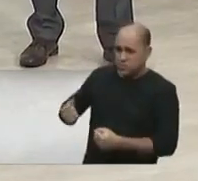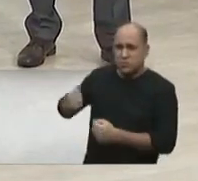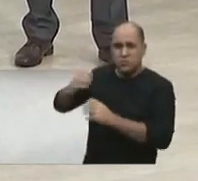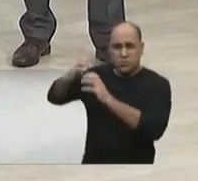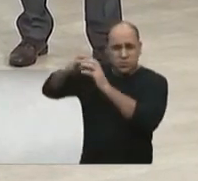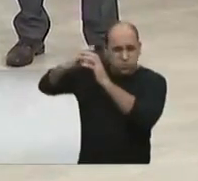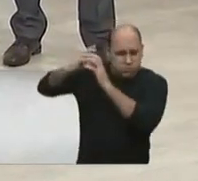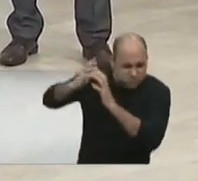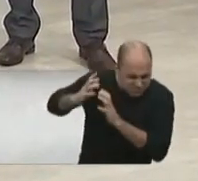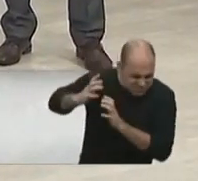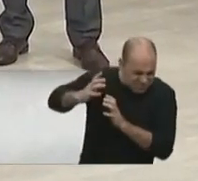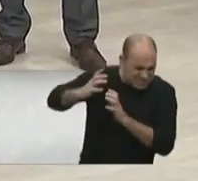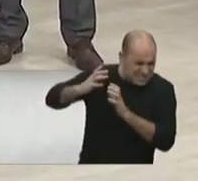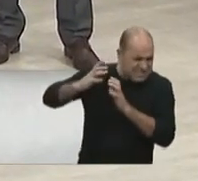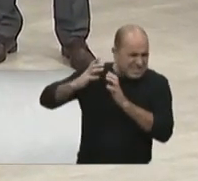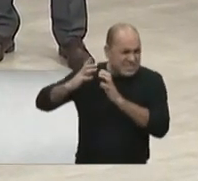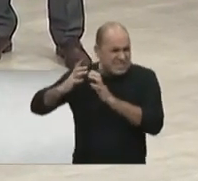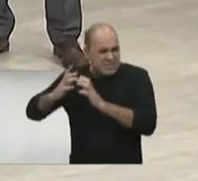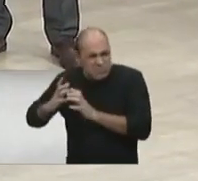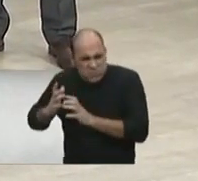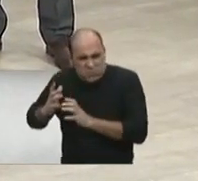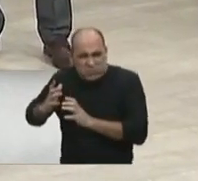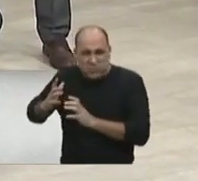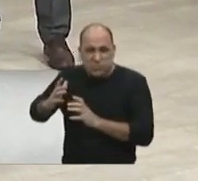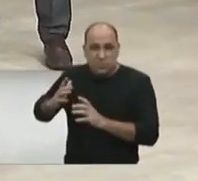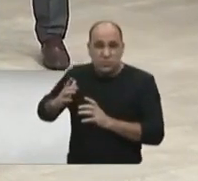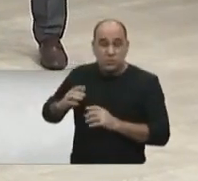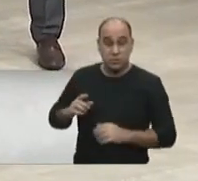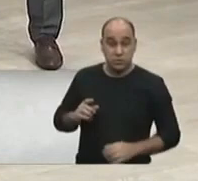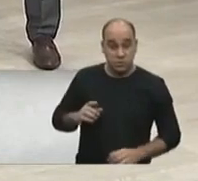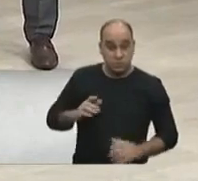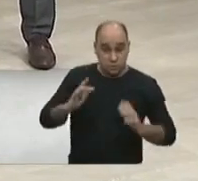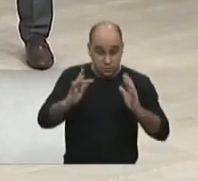querer, ele deixou.